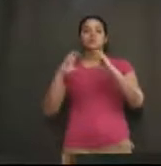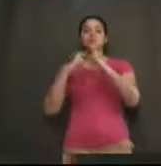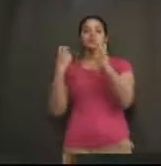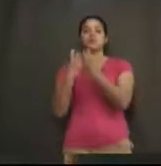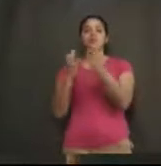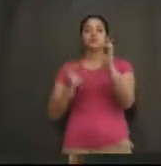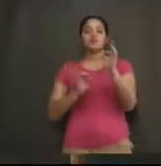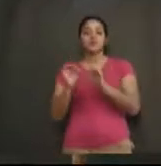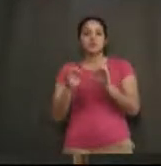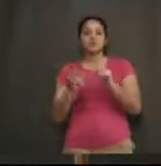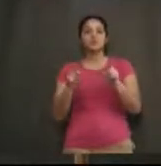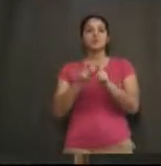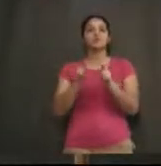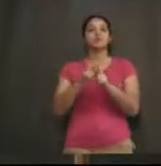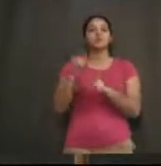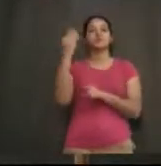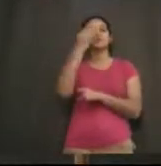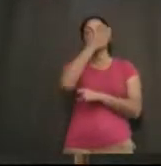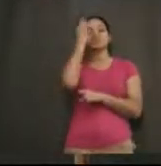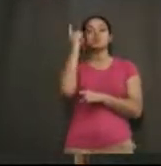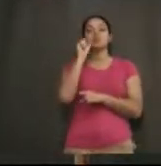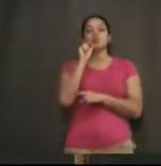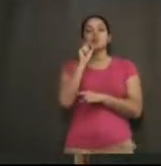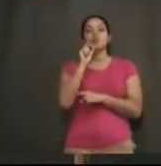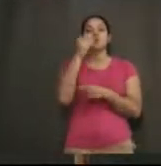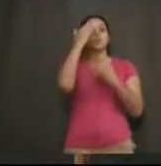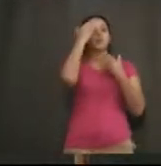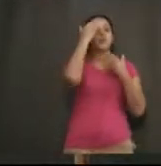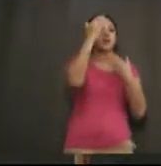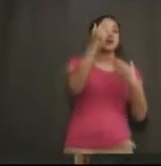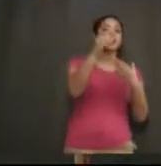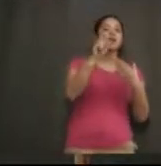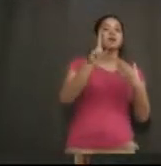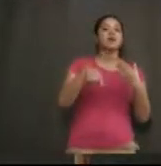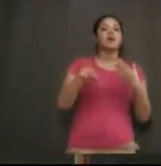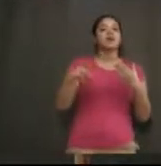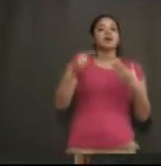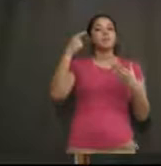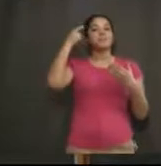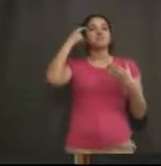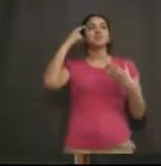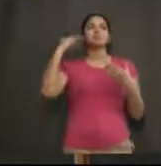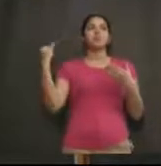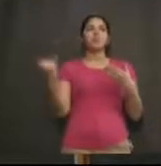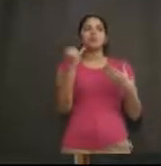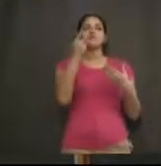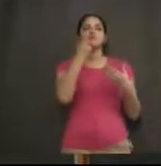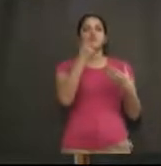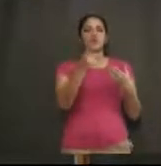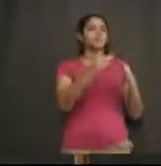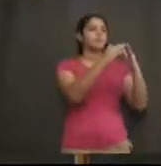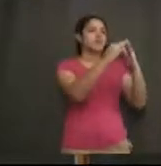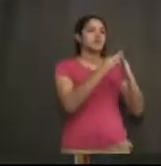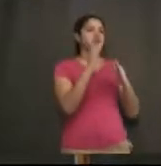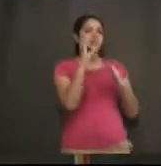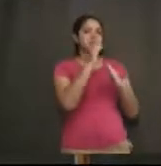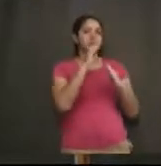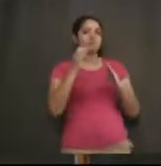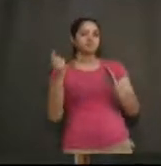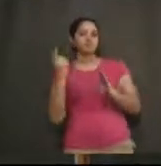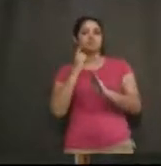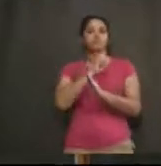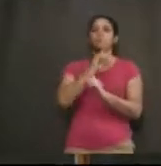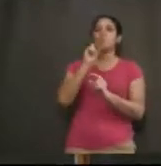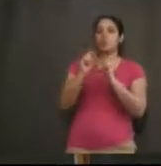pronunciamento pulou um agradecimento em que ele acha indispensável, tão importante quanto os demais. É o Núcleo